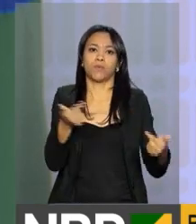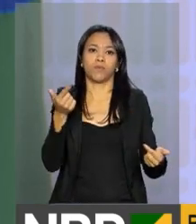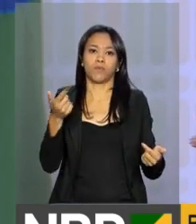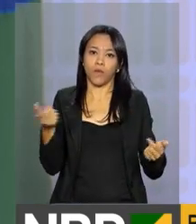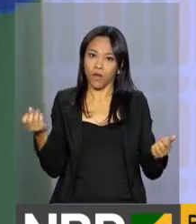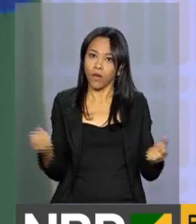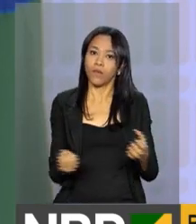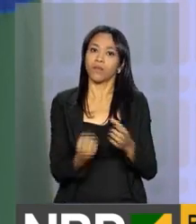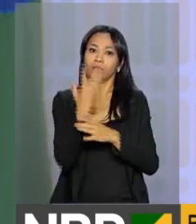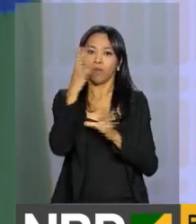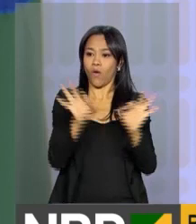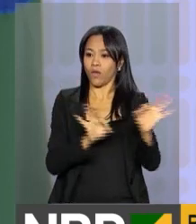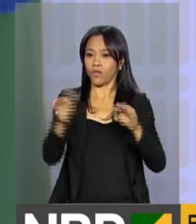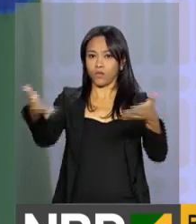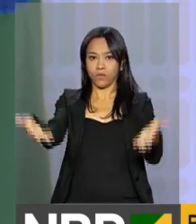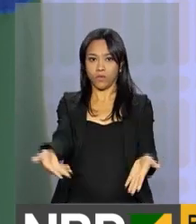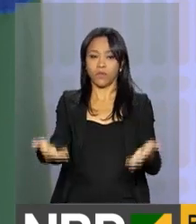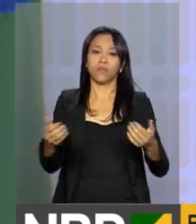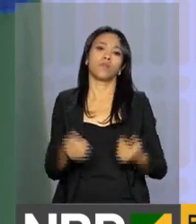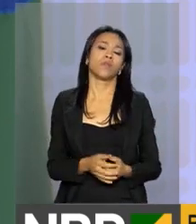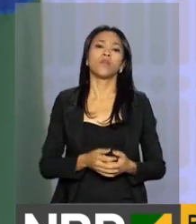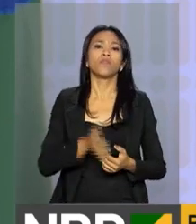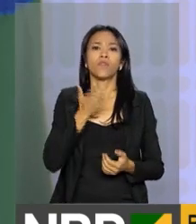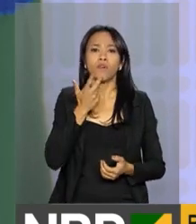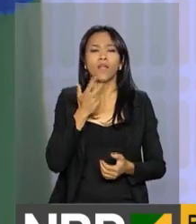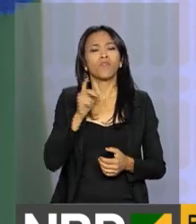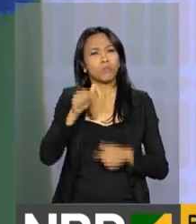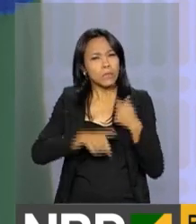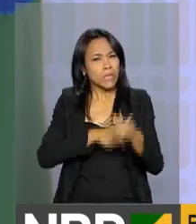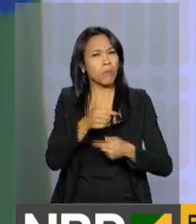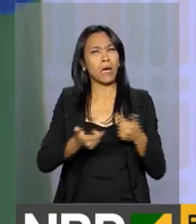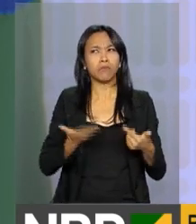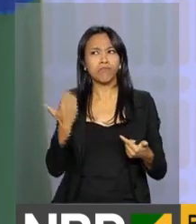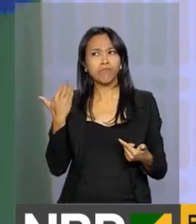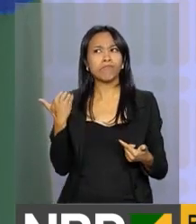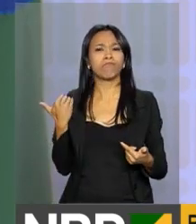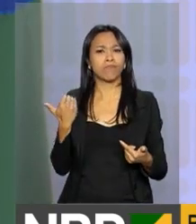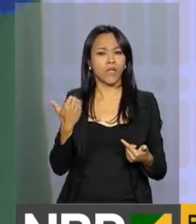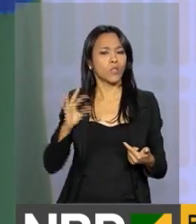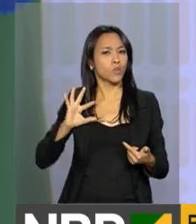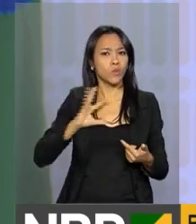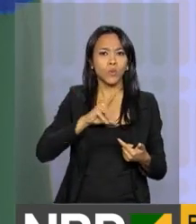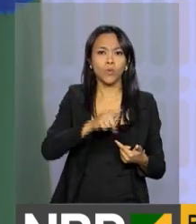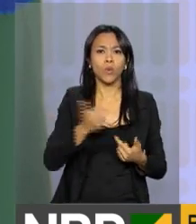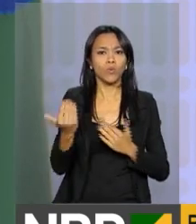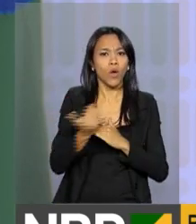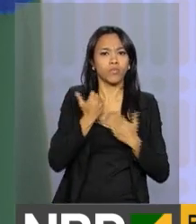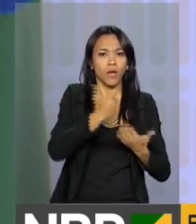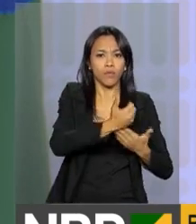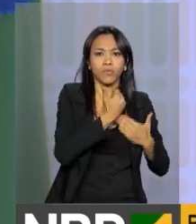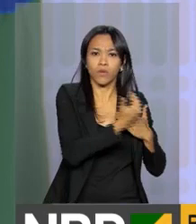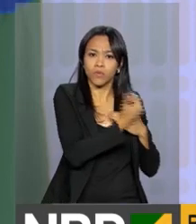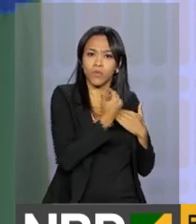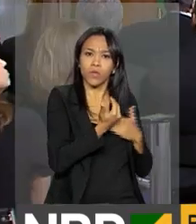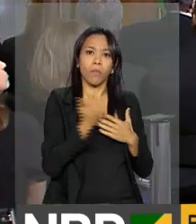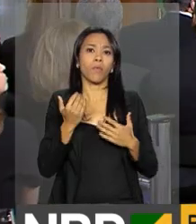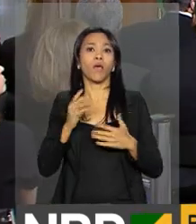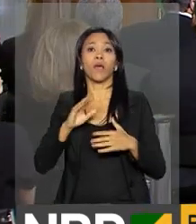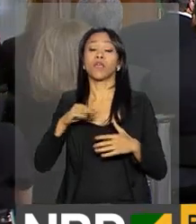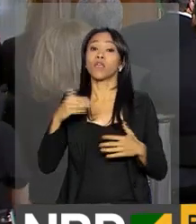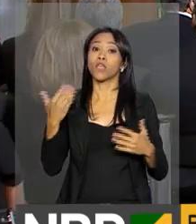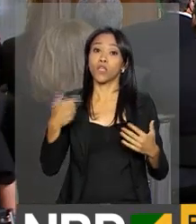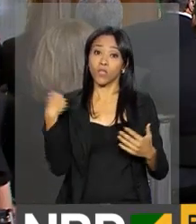que exatamente foi um trabalho de algum tempo em que todos colaboraram para que nós